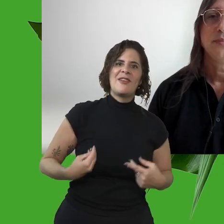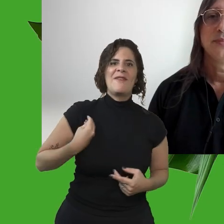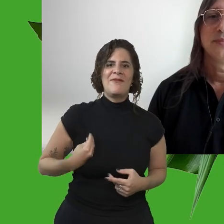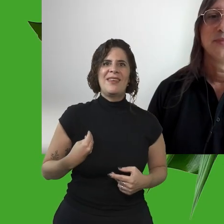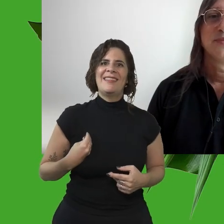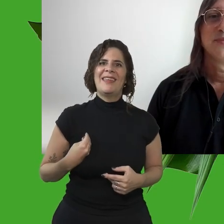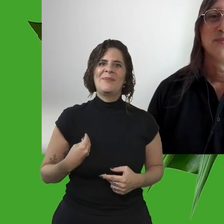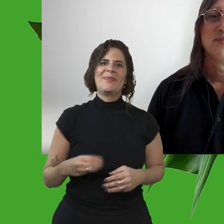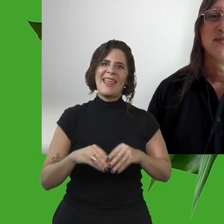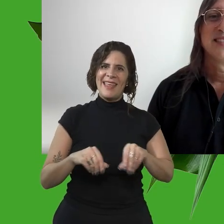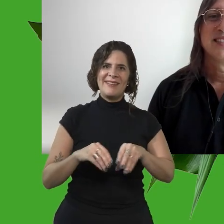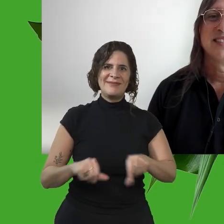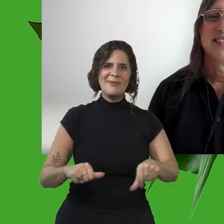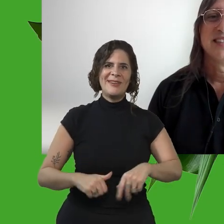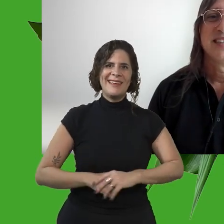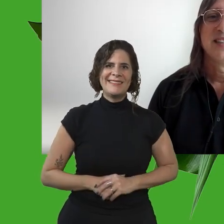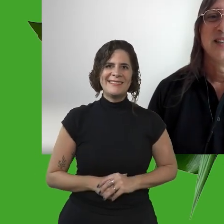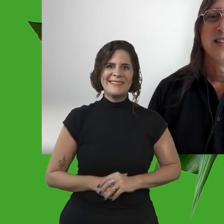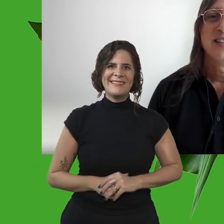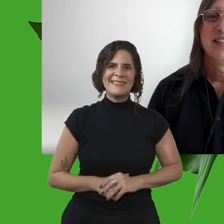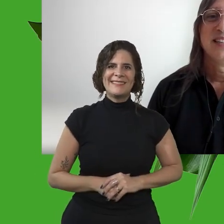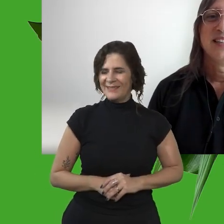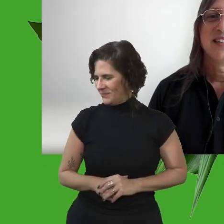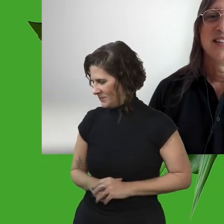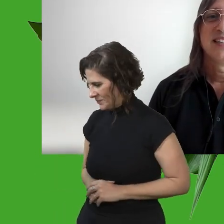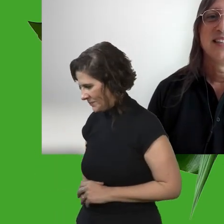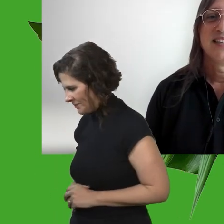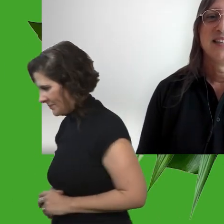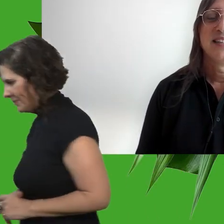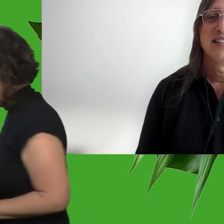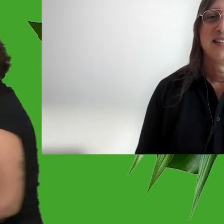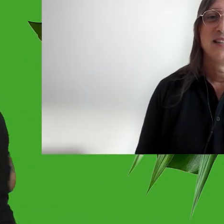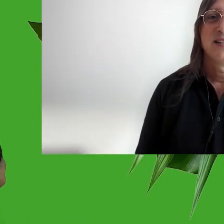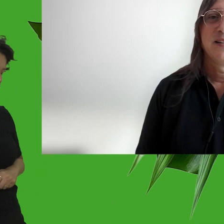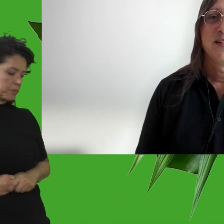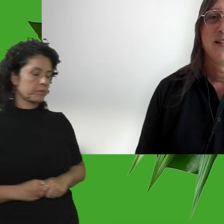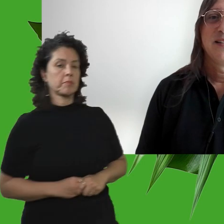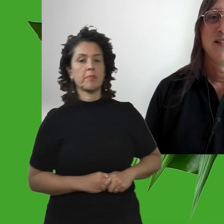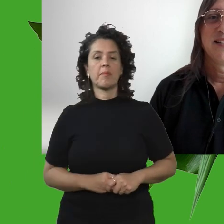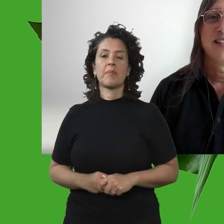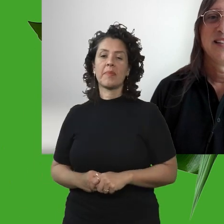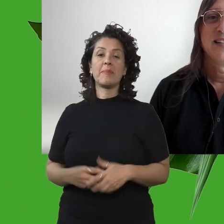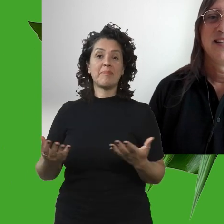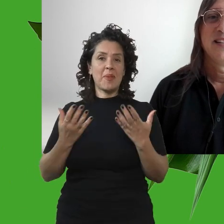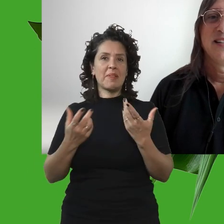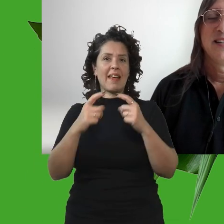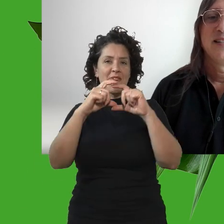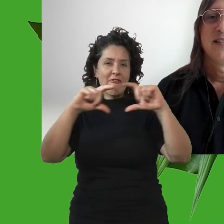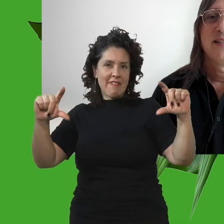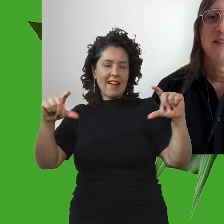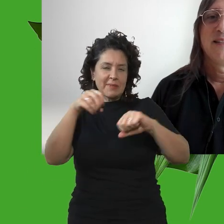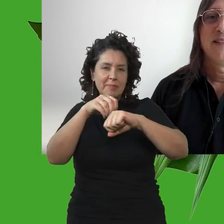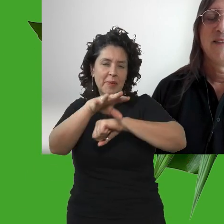fazer um André. complemento, se eu Por puder, favor, não por sei favor. se é possível, deixar É uma possível. frasezinha. Ouvindo o André aqui, me lembrou, é uma frase que eu gosto muito